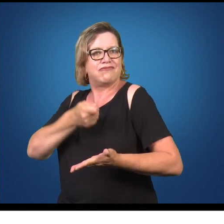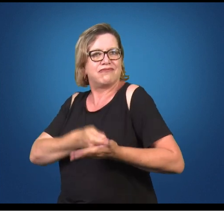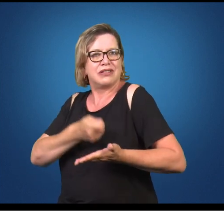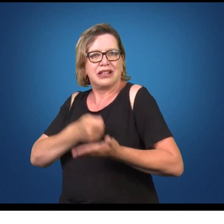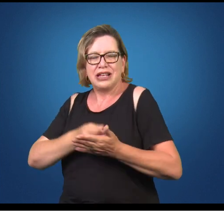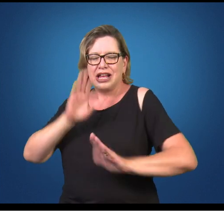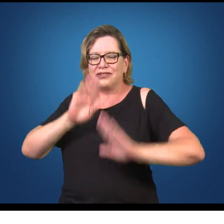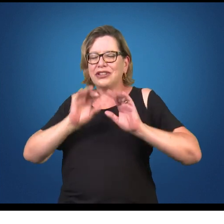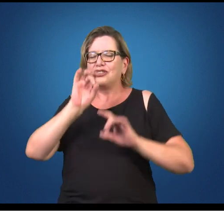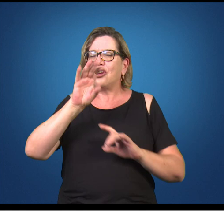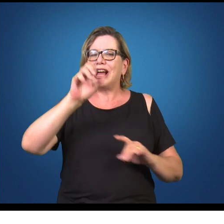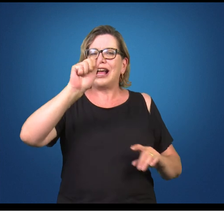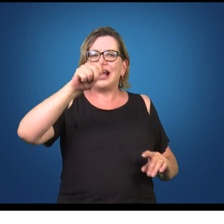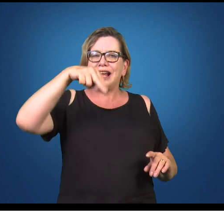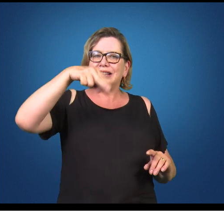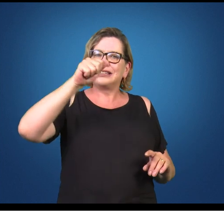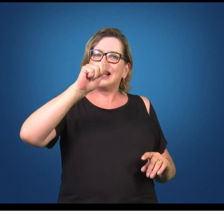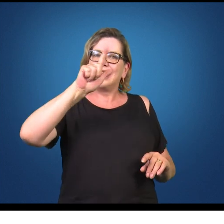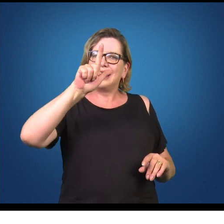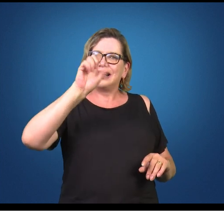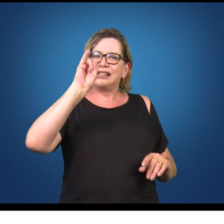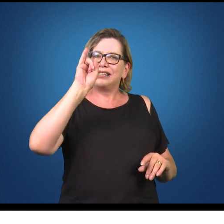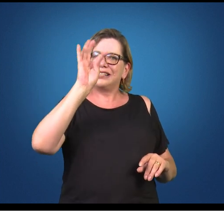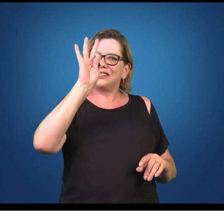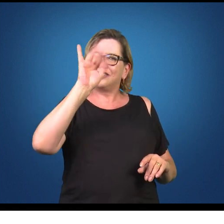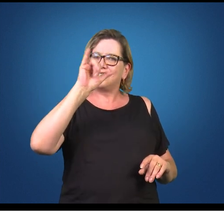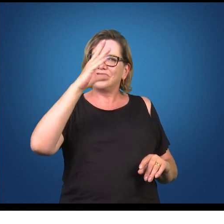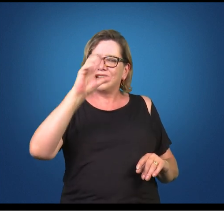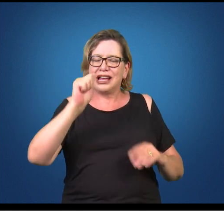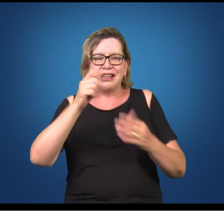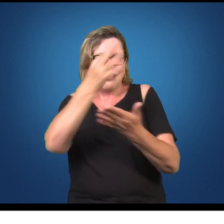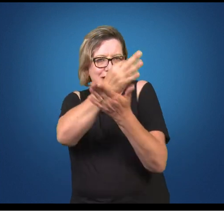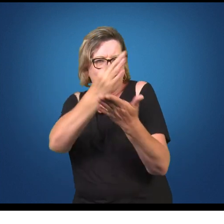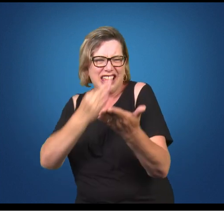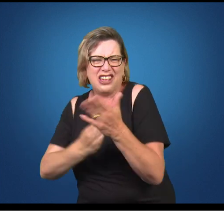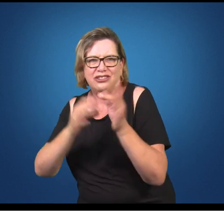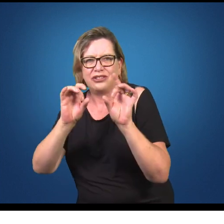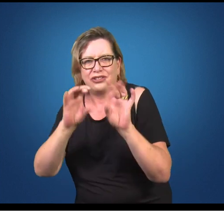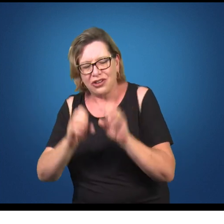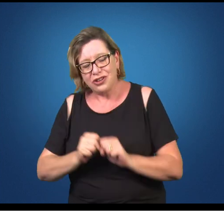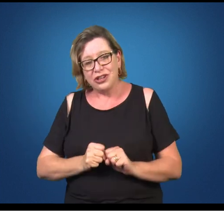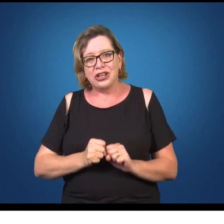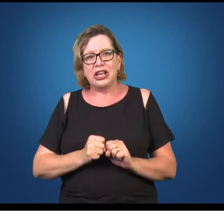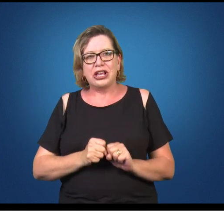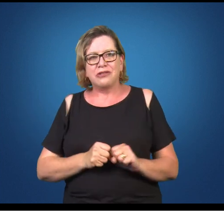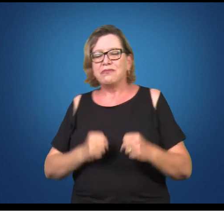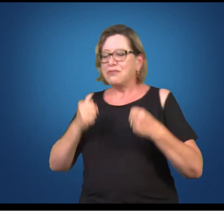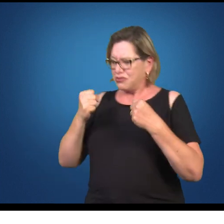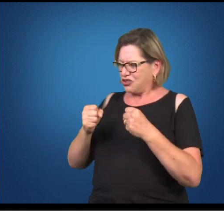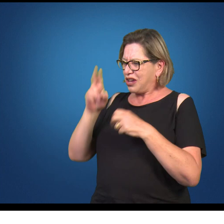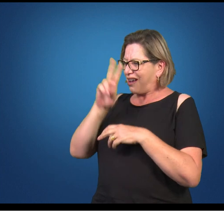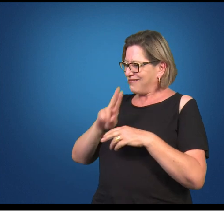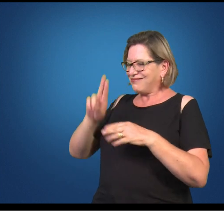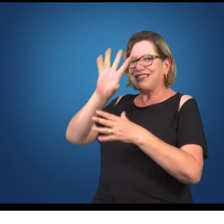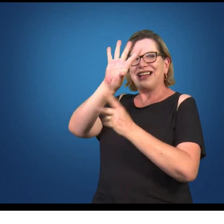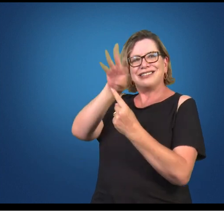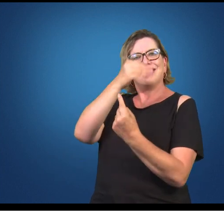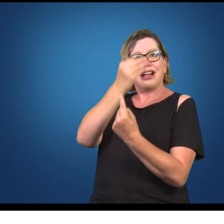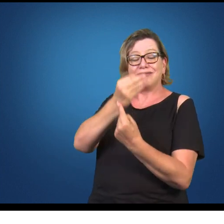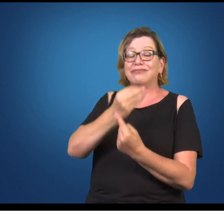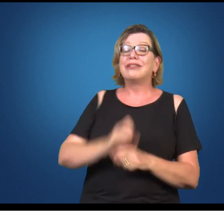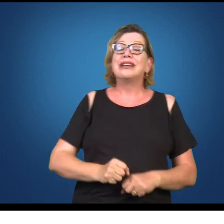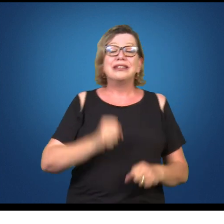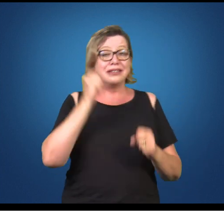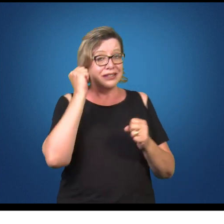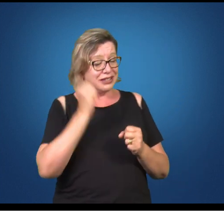de forma analítica também de textos, né? Sim. E E poderia ser geralmente explorado na arte, né? No poderia ser ensino de arte. explorado de forma